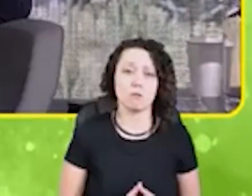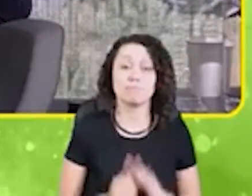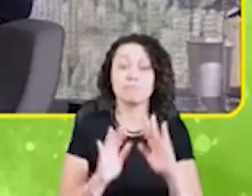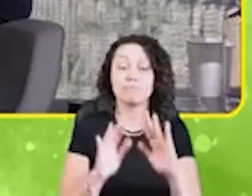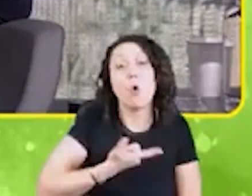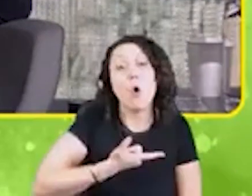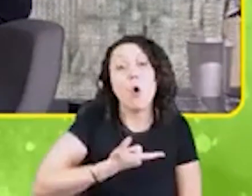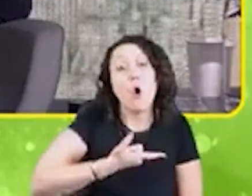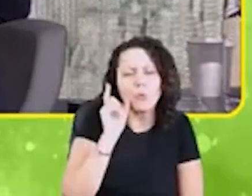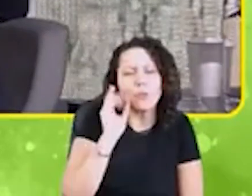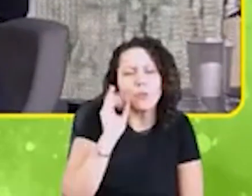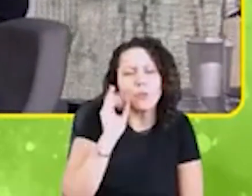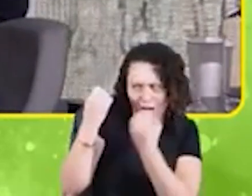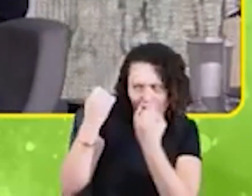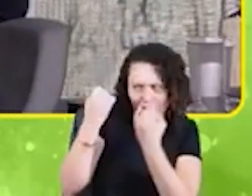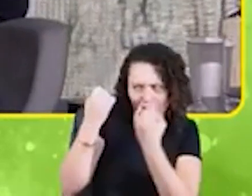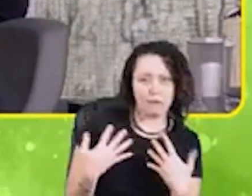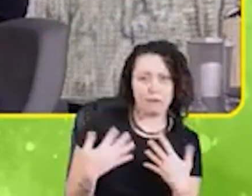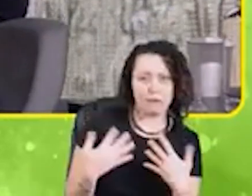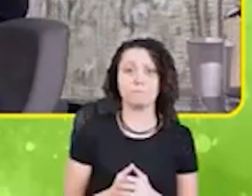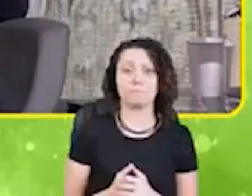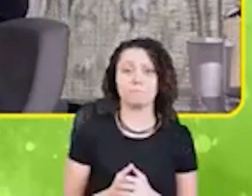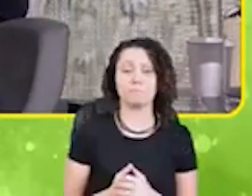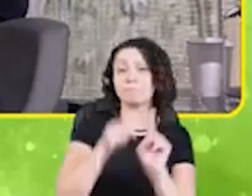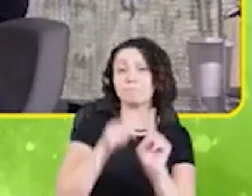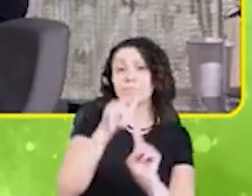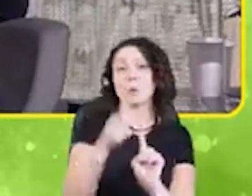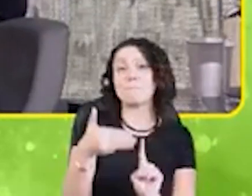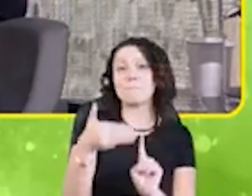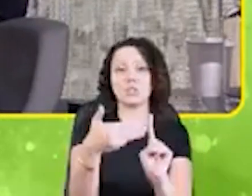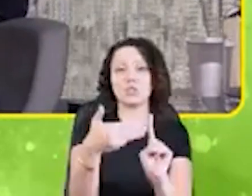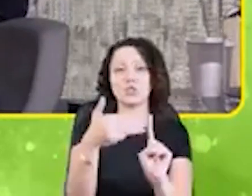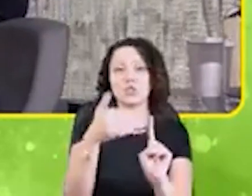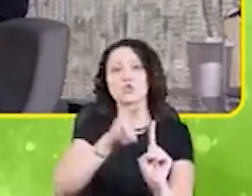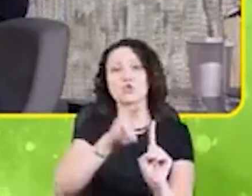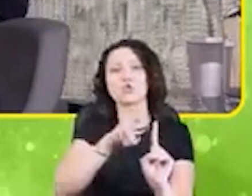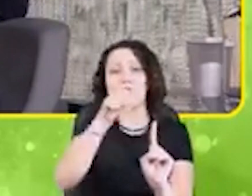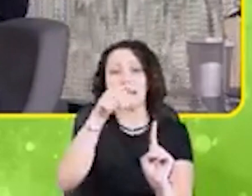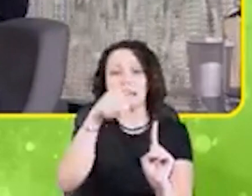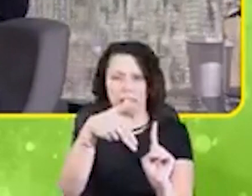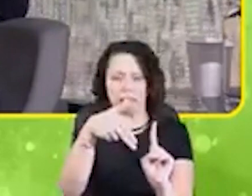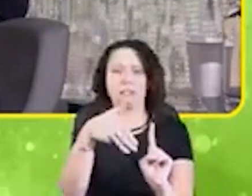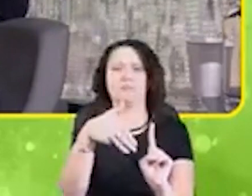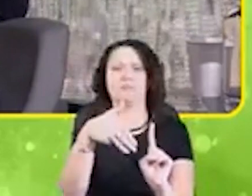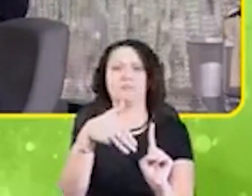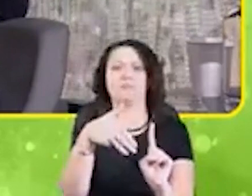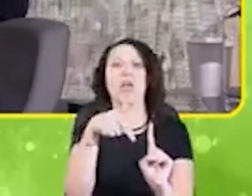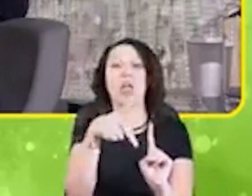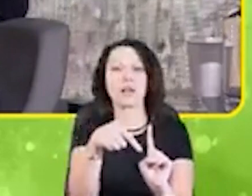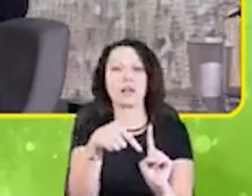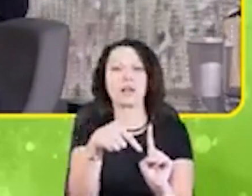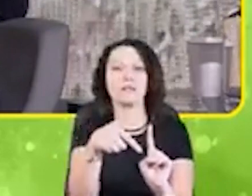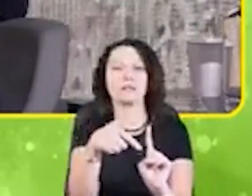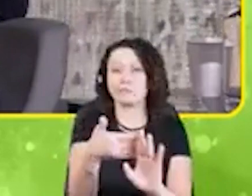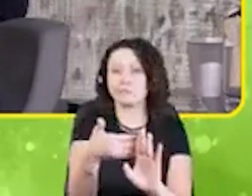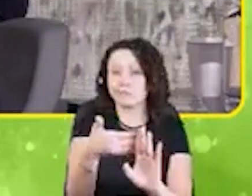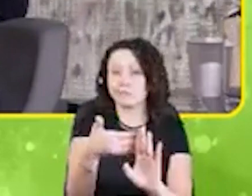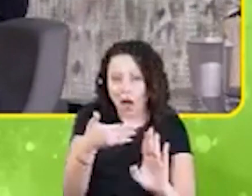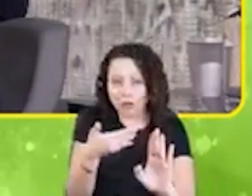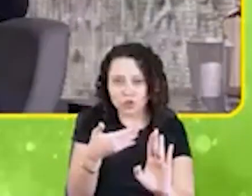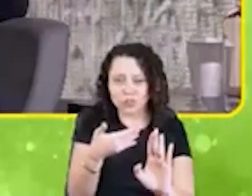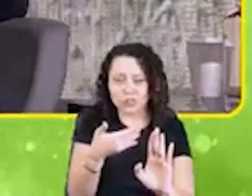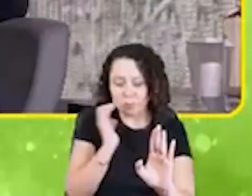fala de abertura o Ministro Joaquim no âmbito dos preparativos aqui para a participação G1